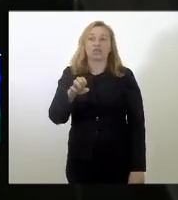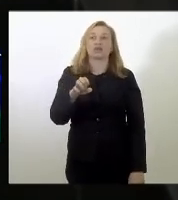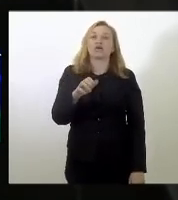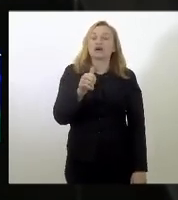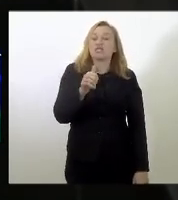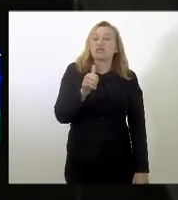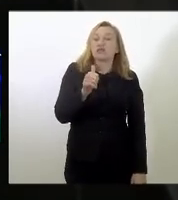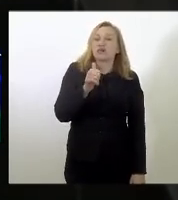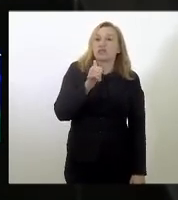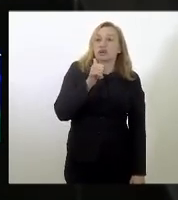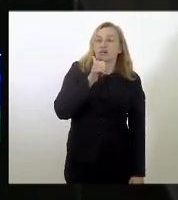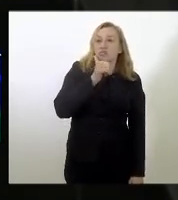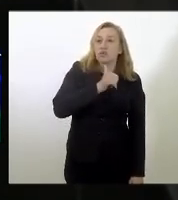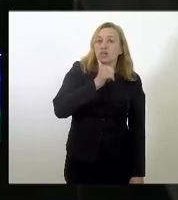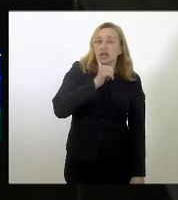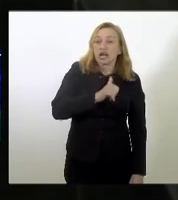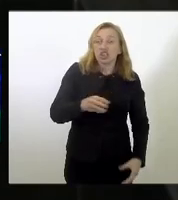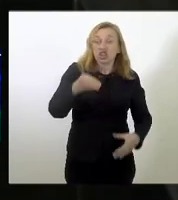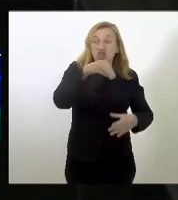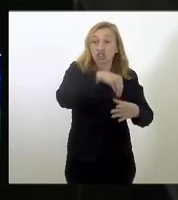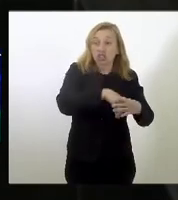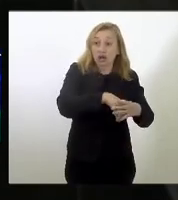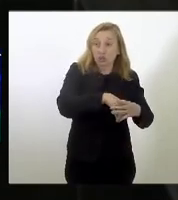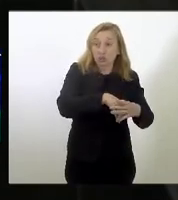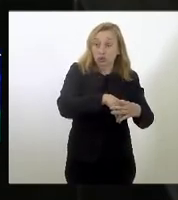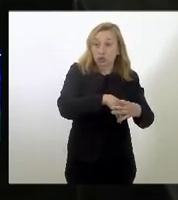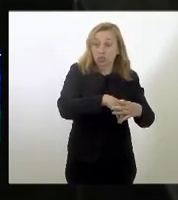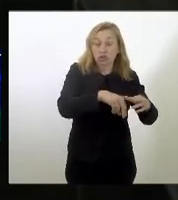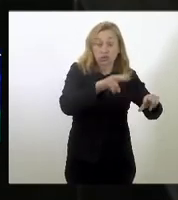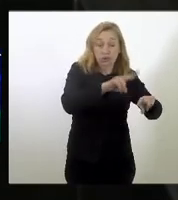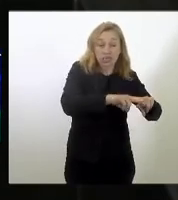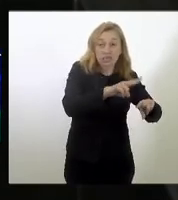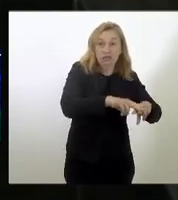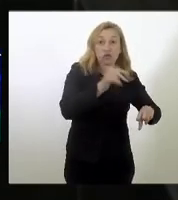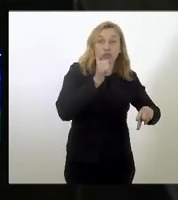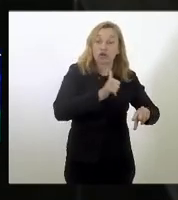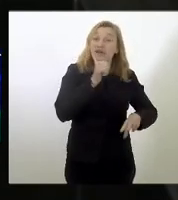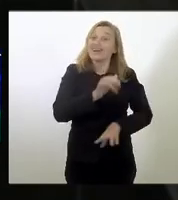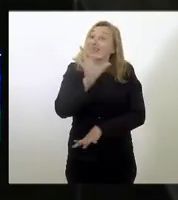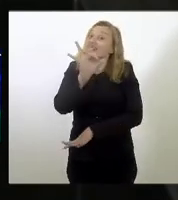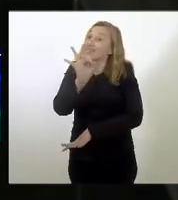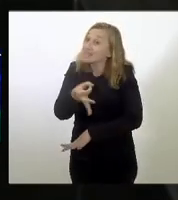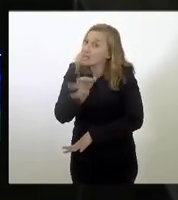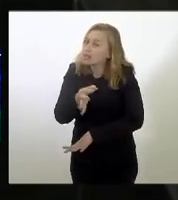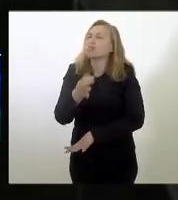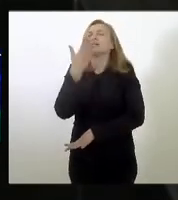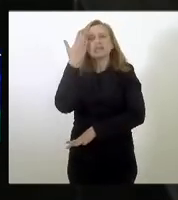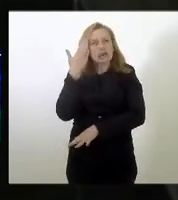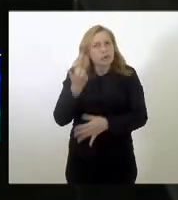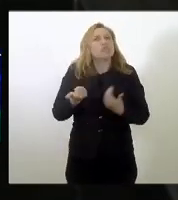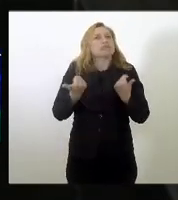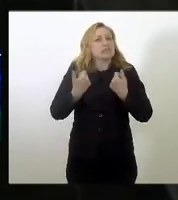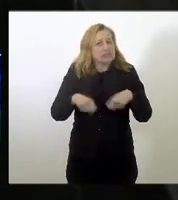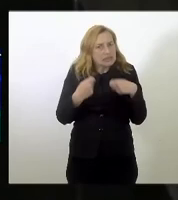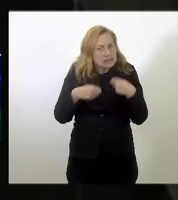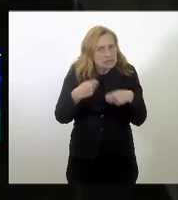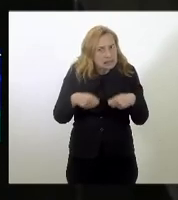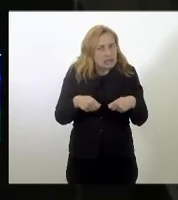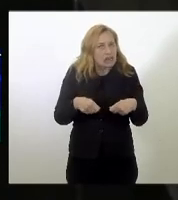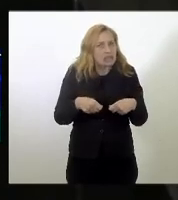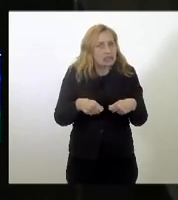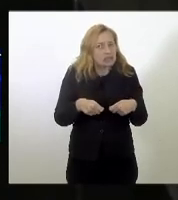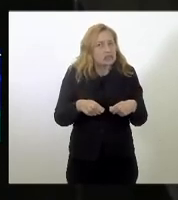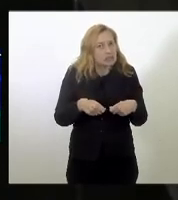socioeducativo feminino, e que, por óbvio, nós sabemos das necessidades e